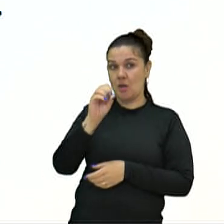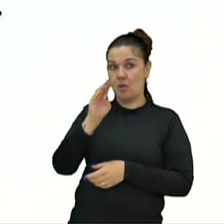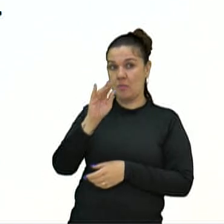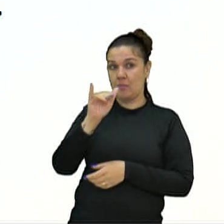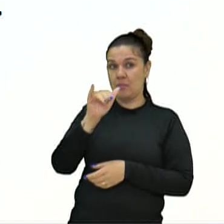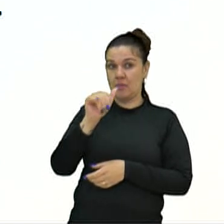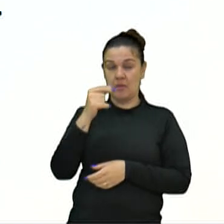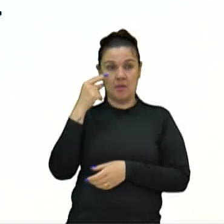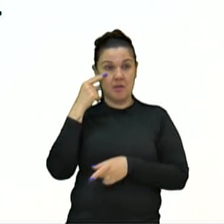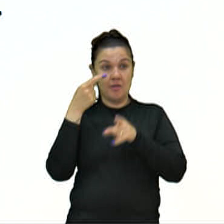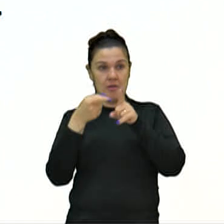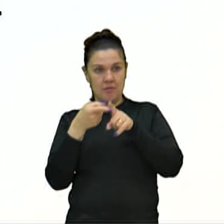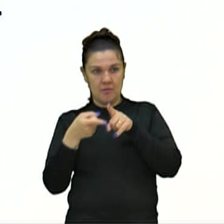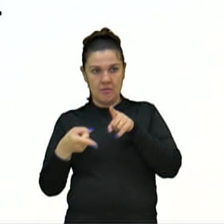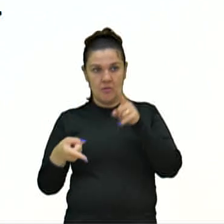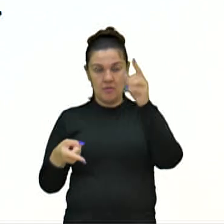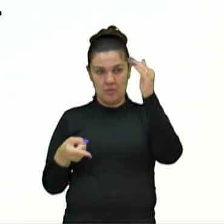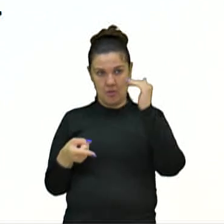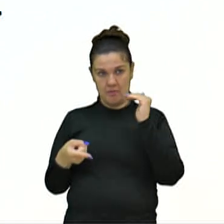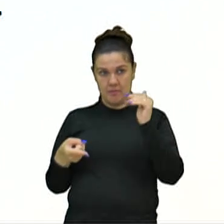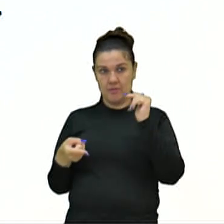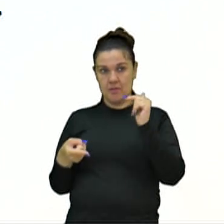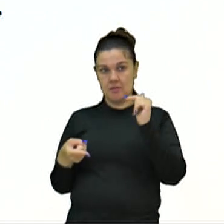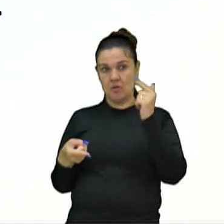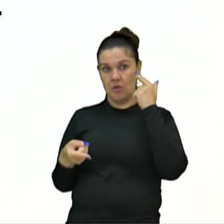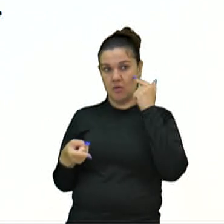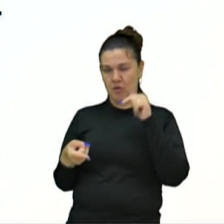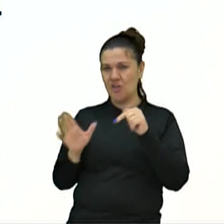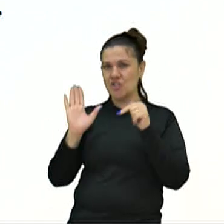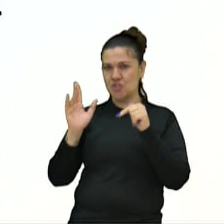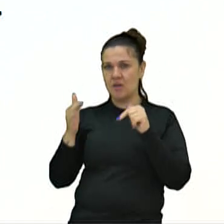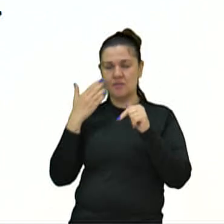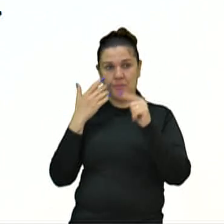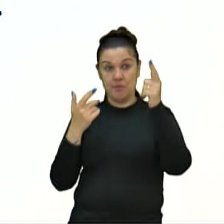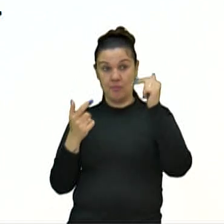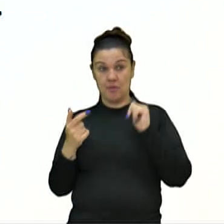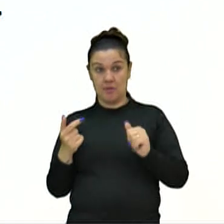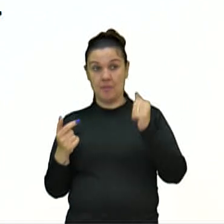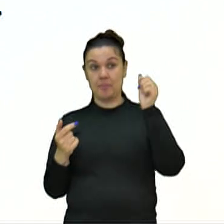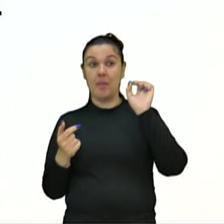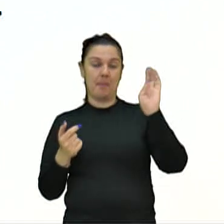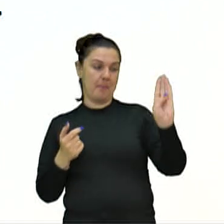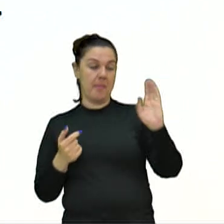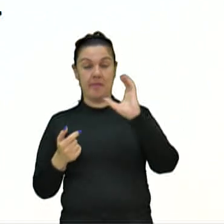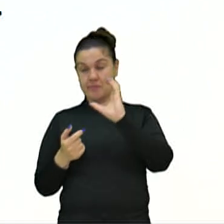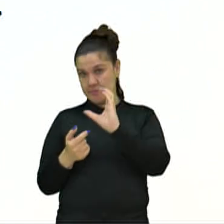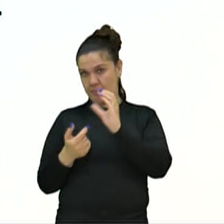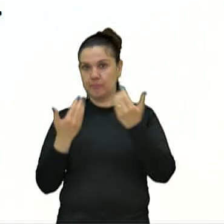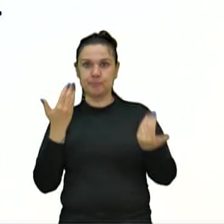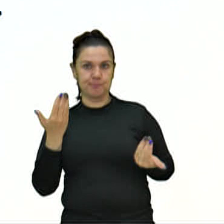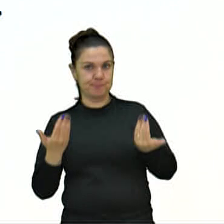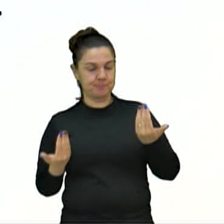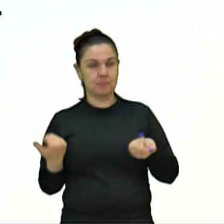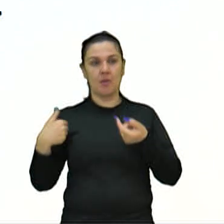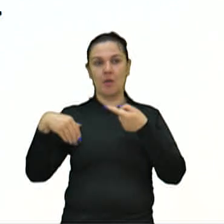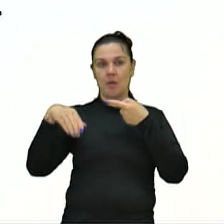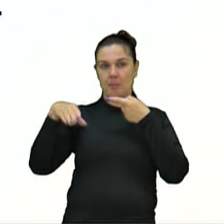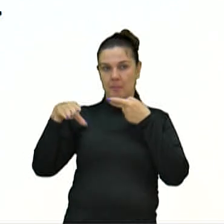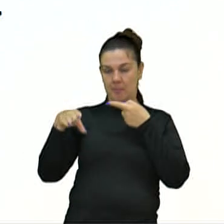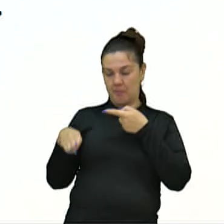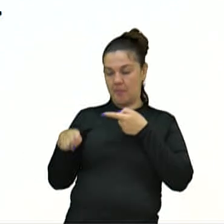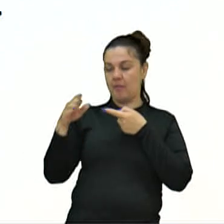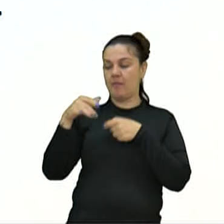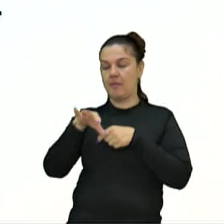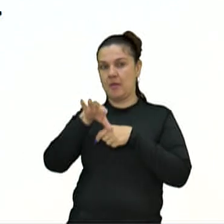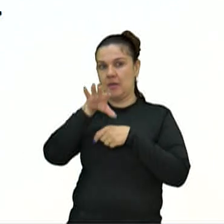vamos pensar mais um pouco. Aqui, ó, fotossíntese, a gente também já sabe que não é, então a gente está em dúvida entre a B e a C. Fermentação,